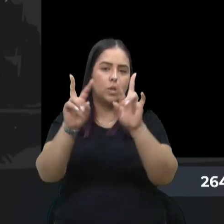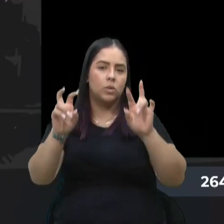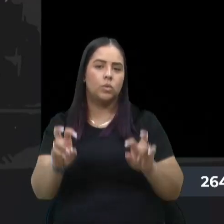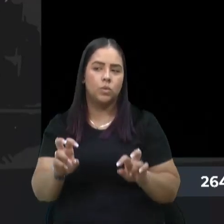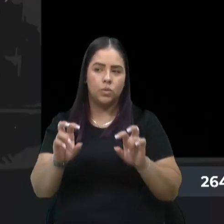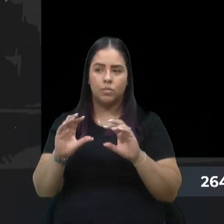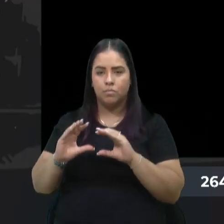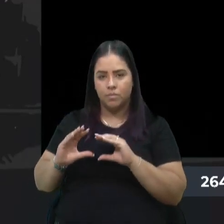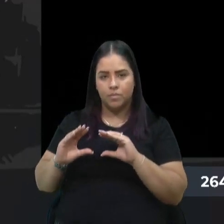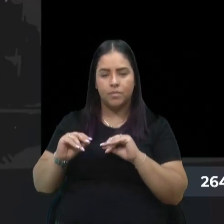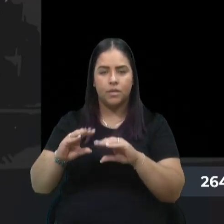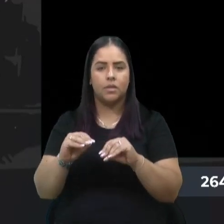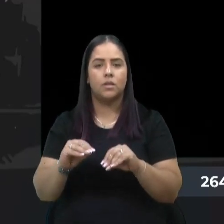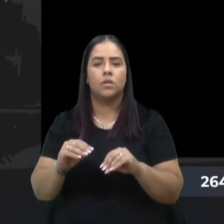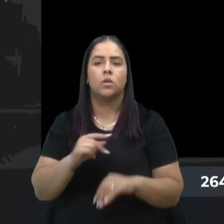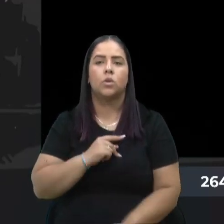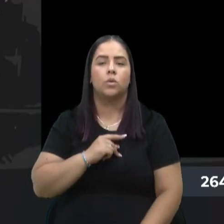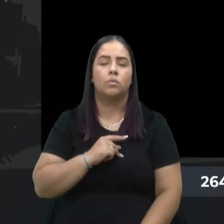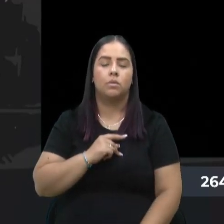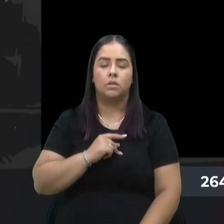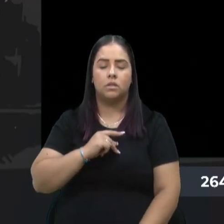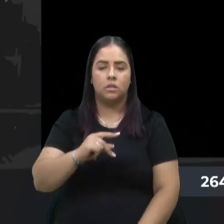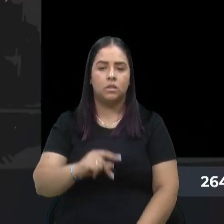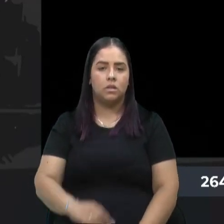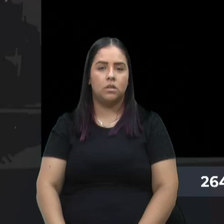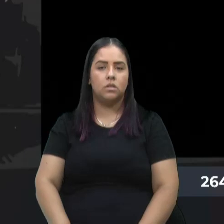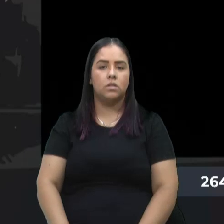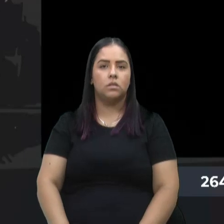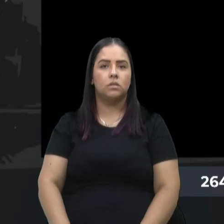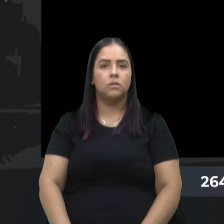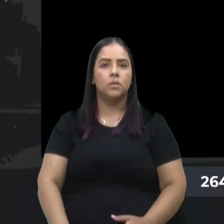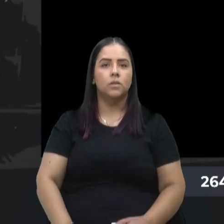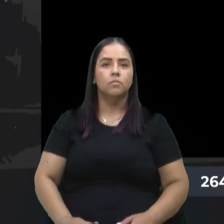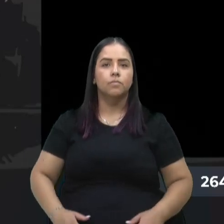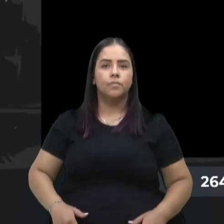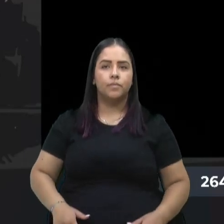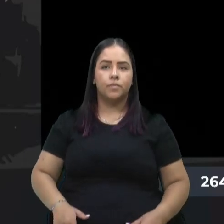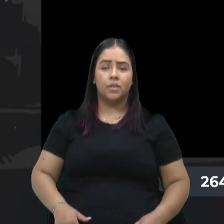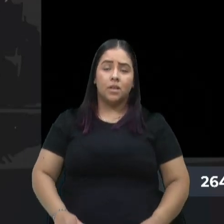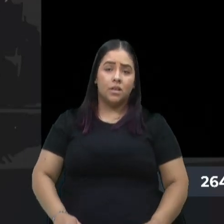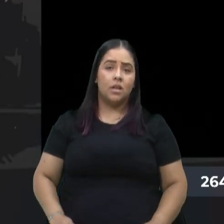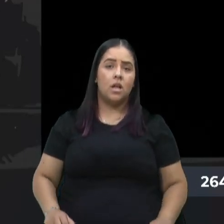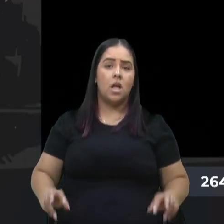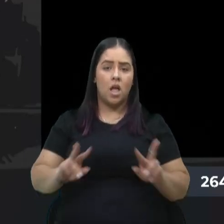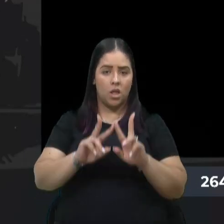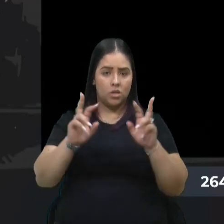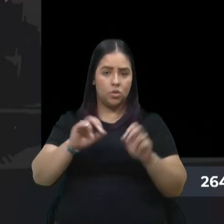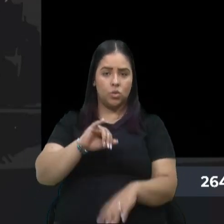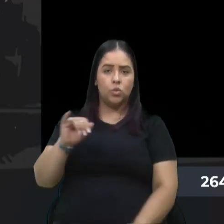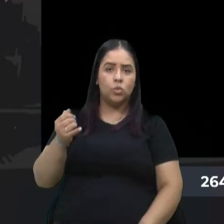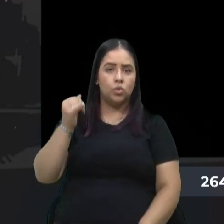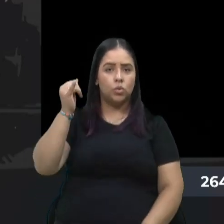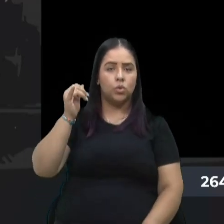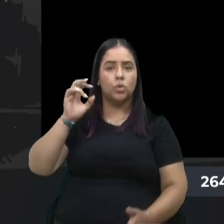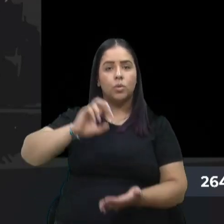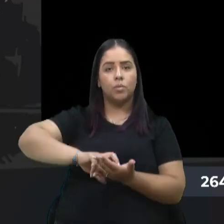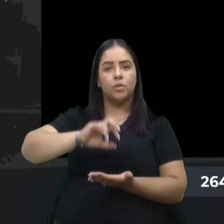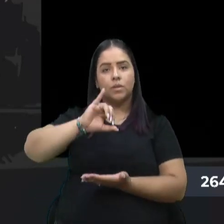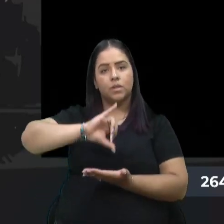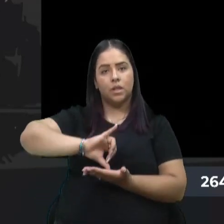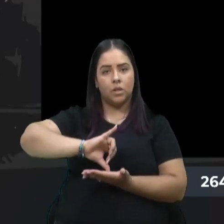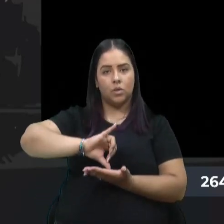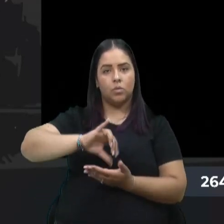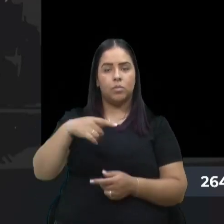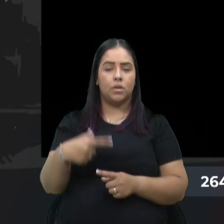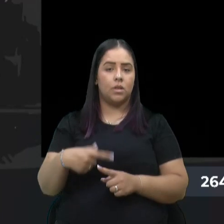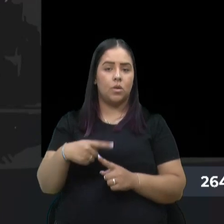intervenção do presidente nos juros no Banco Central. O Banco